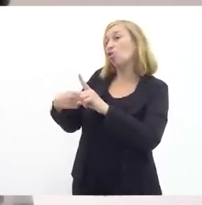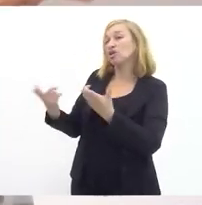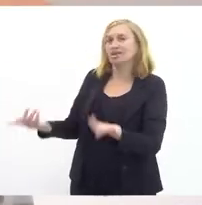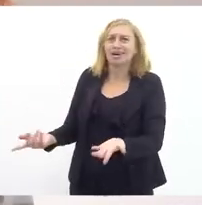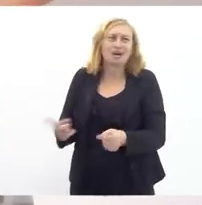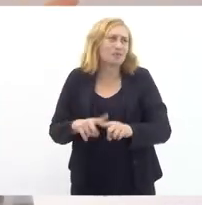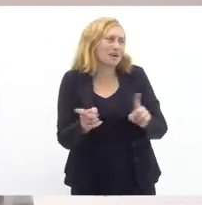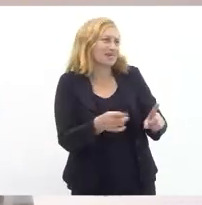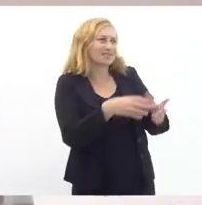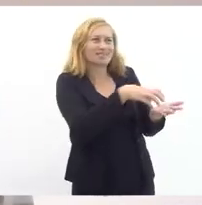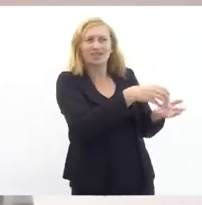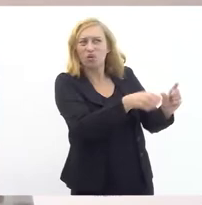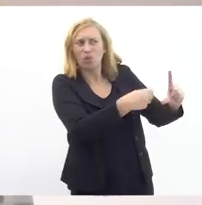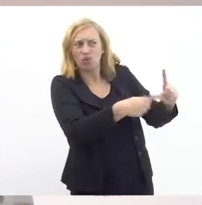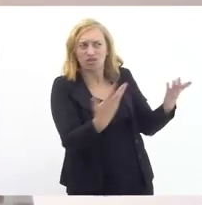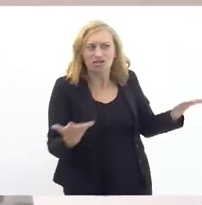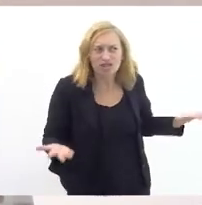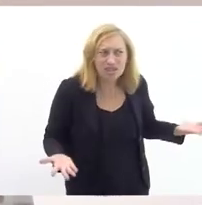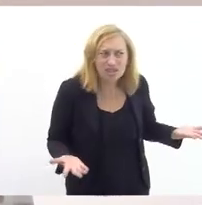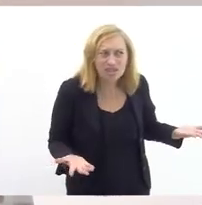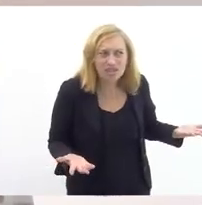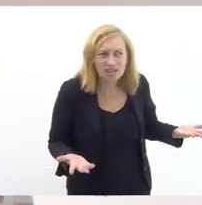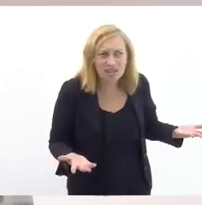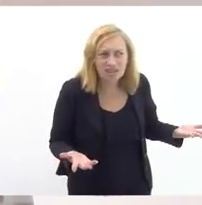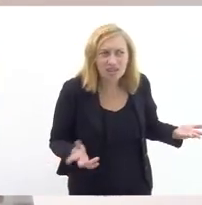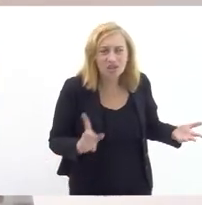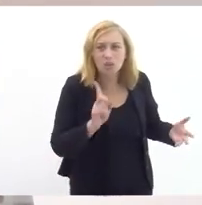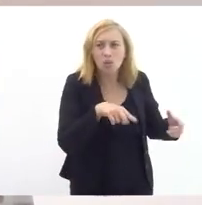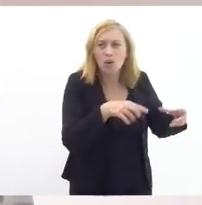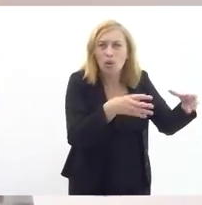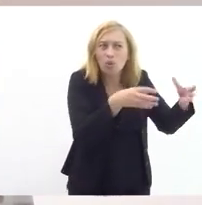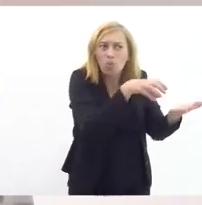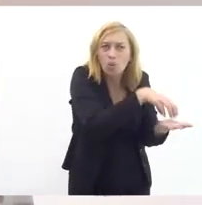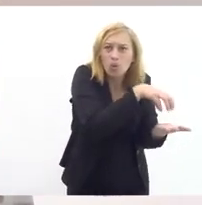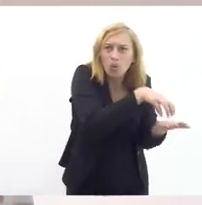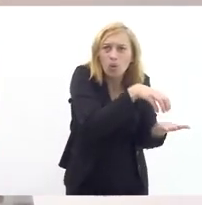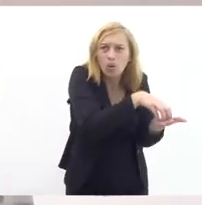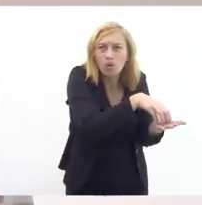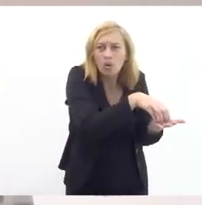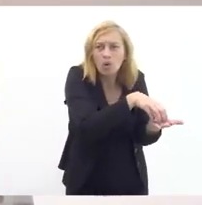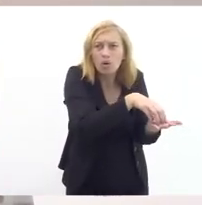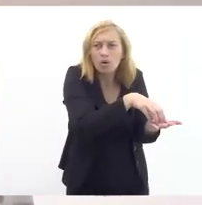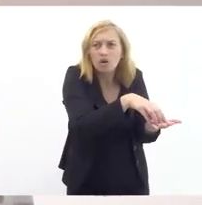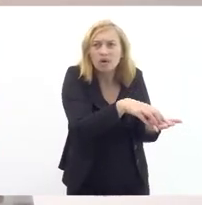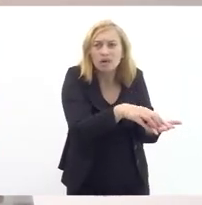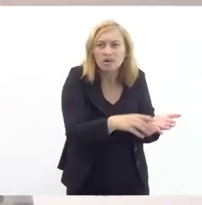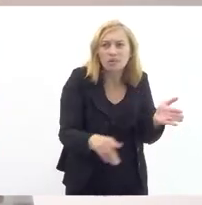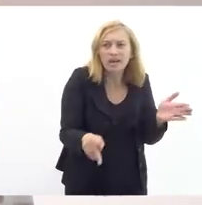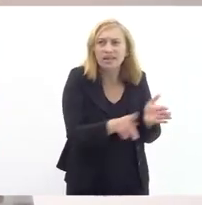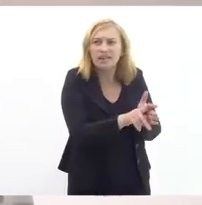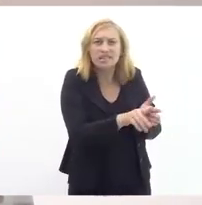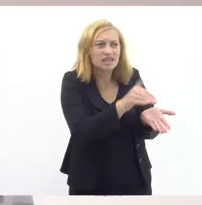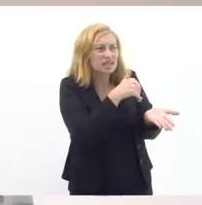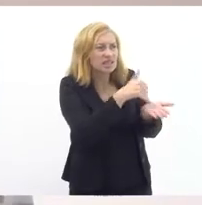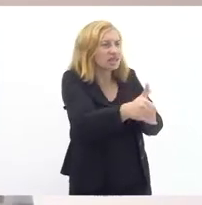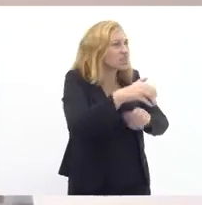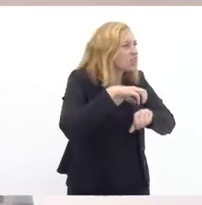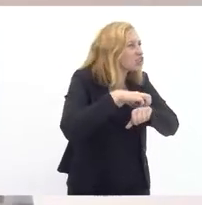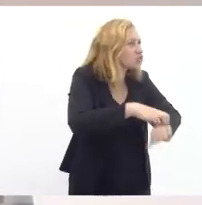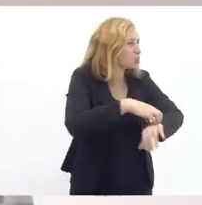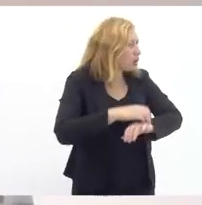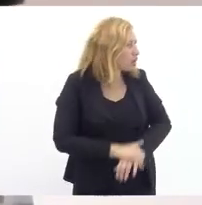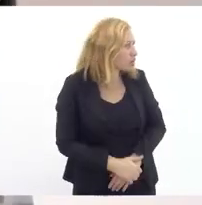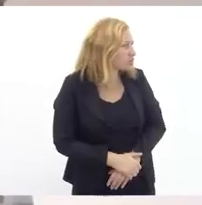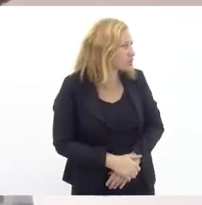mas a Central Logística não é um órgão da Secretaria de Transportes? A